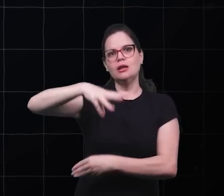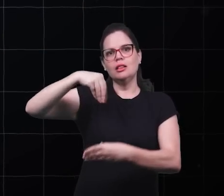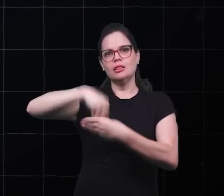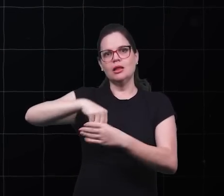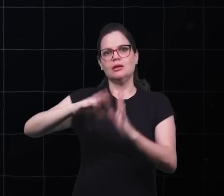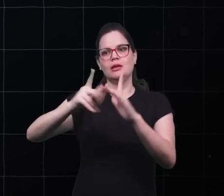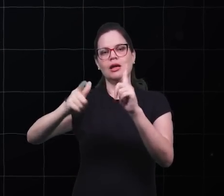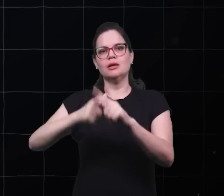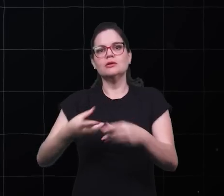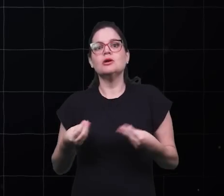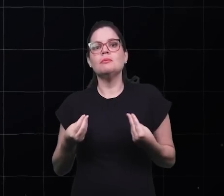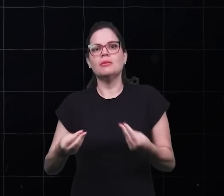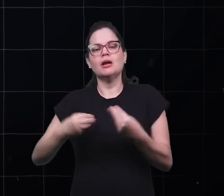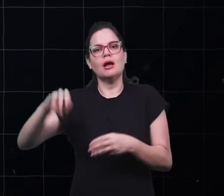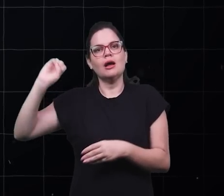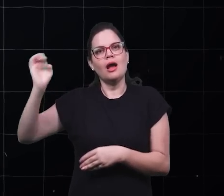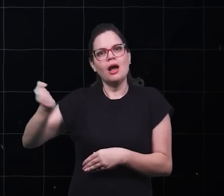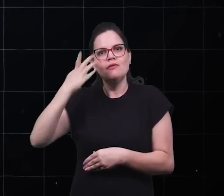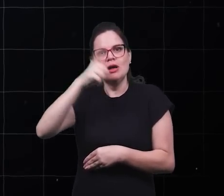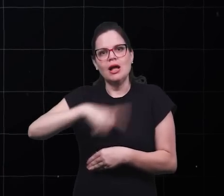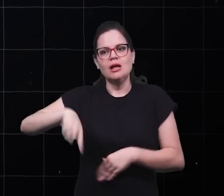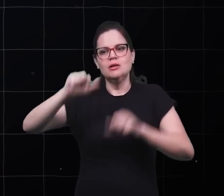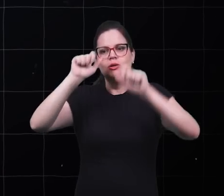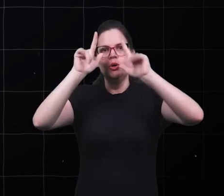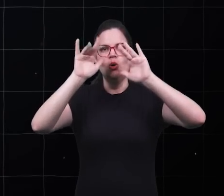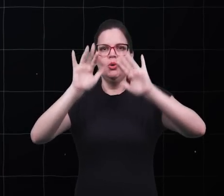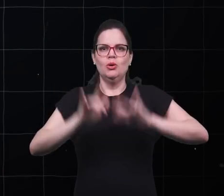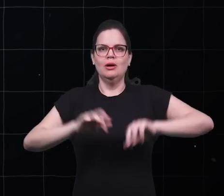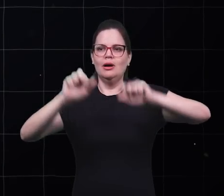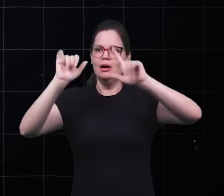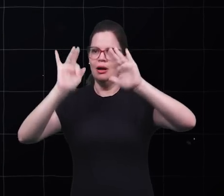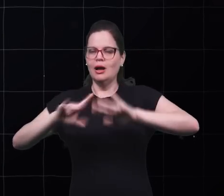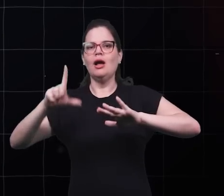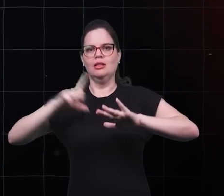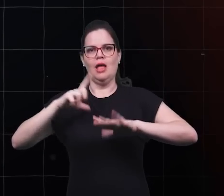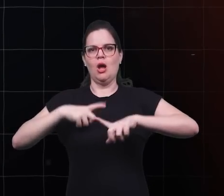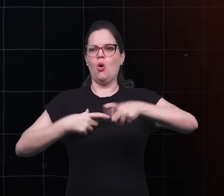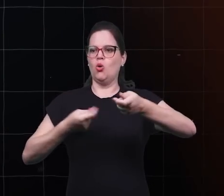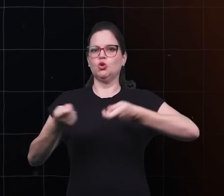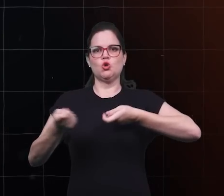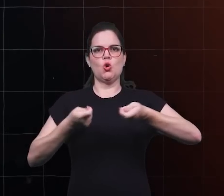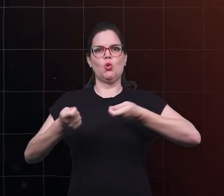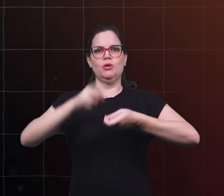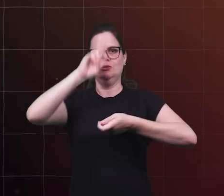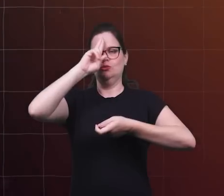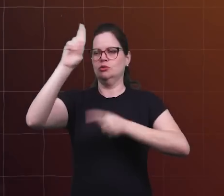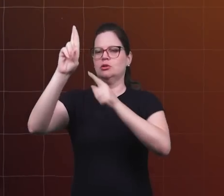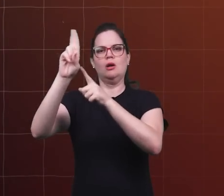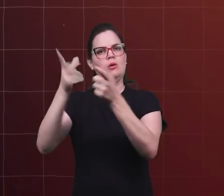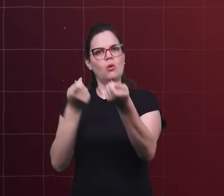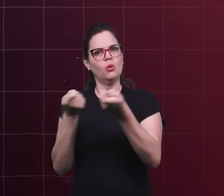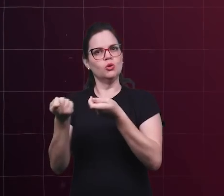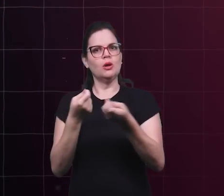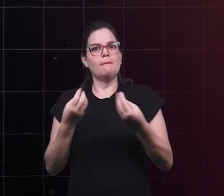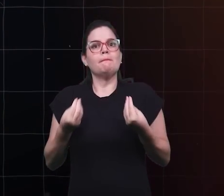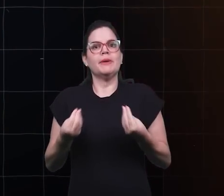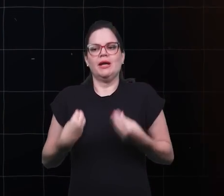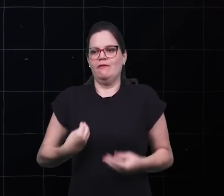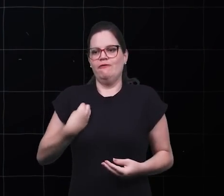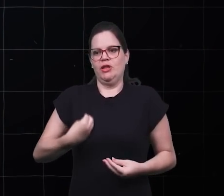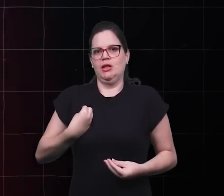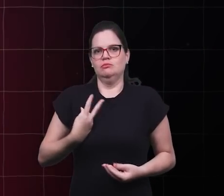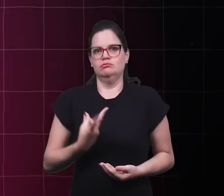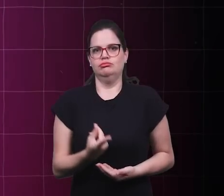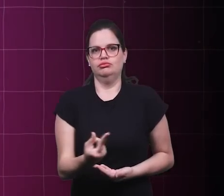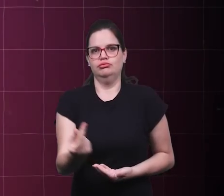do corpo e que ele possa sentir que há um comando para preservar a vida. O corpo de